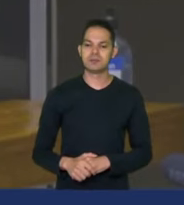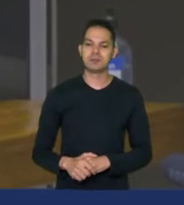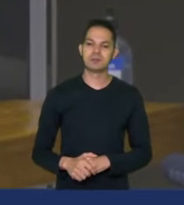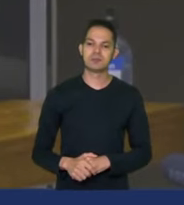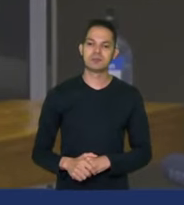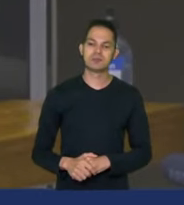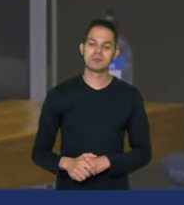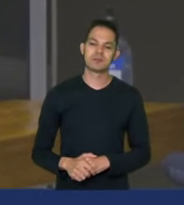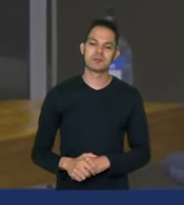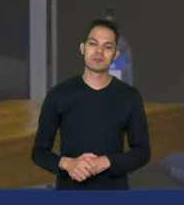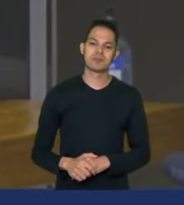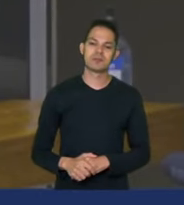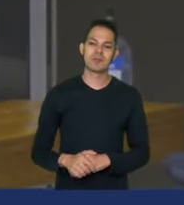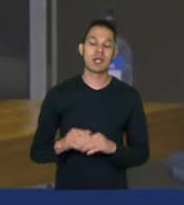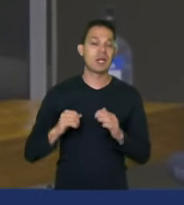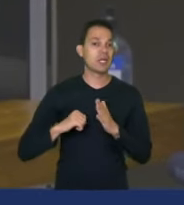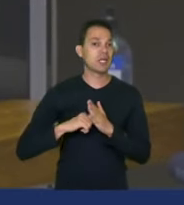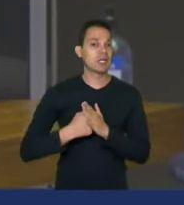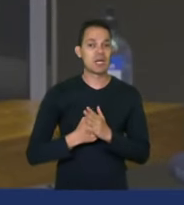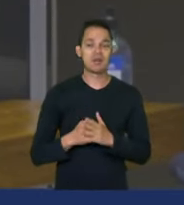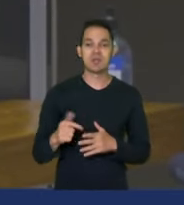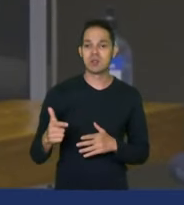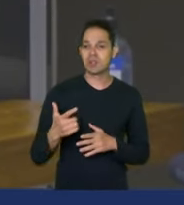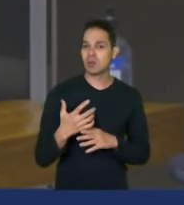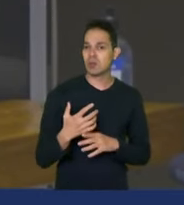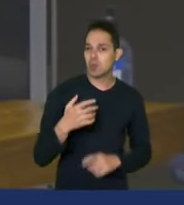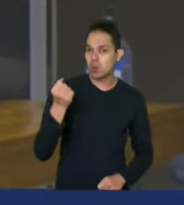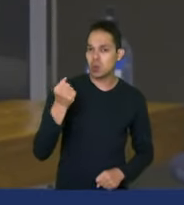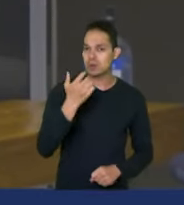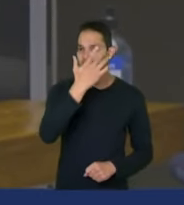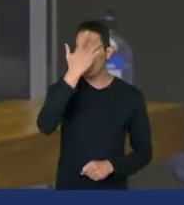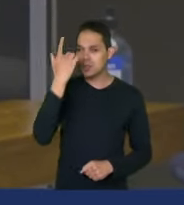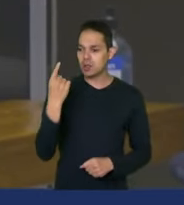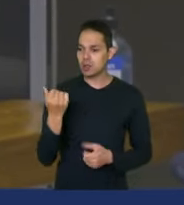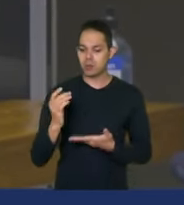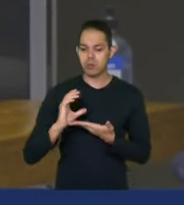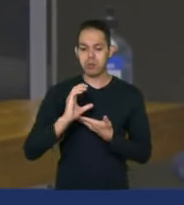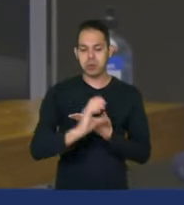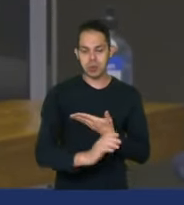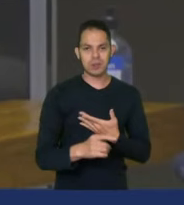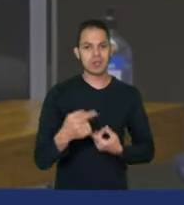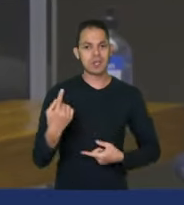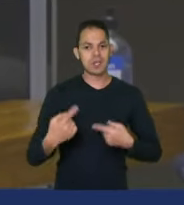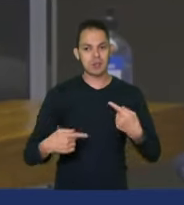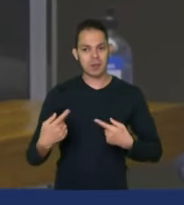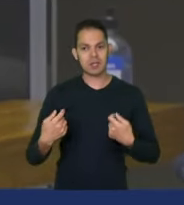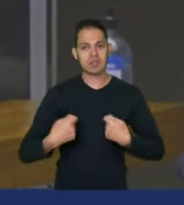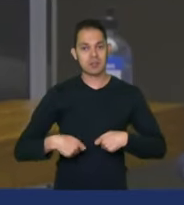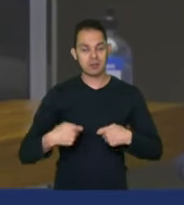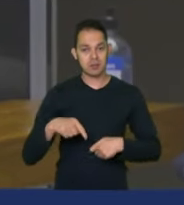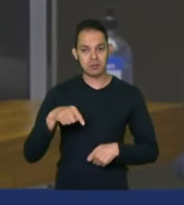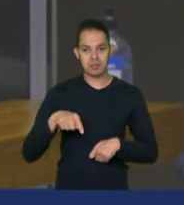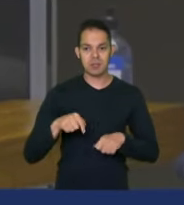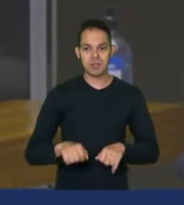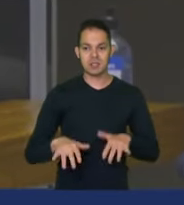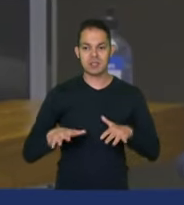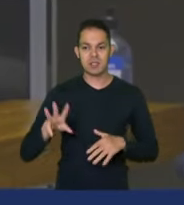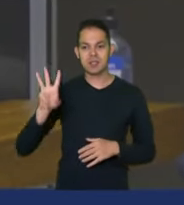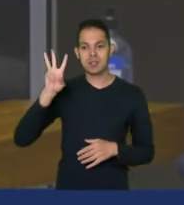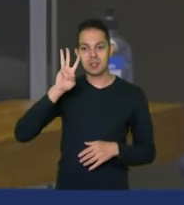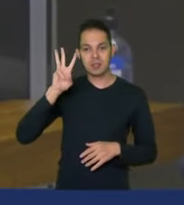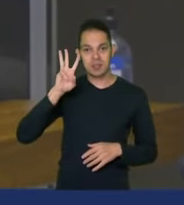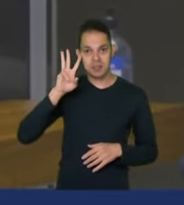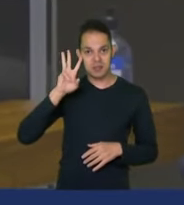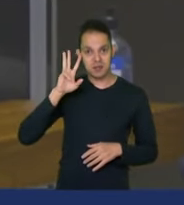temos travas aí para os lucros de acionistas, e isso precisa de ser debatido por esse plenário. Na terça-feira eu tive a